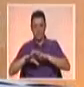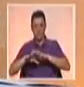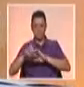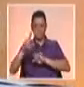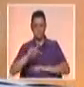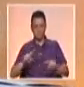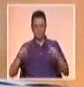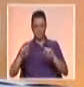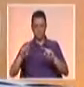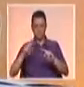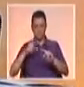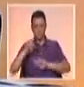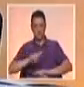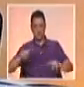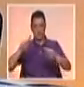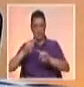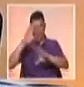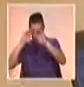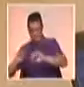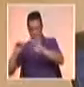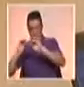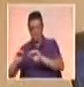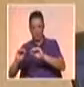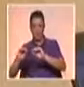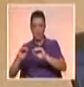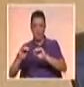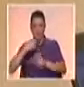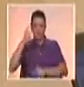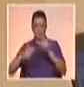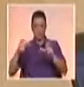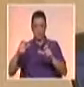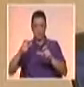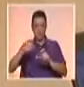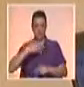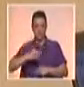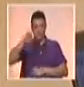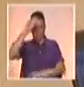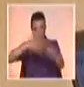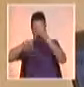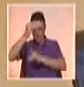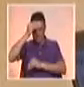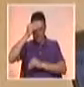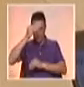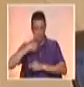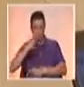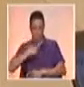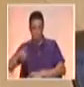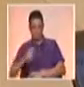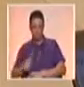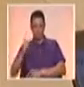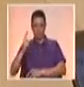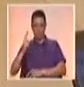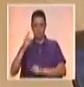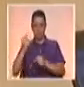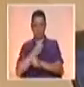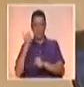não sejam... Não necessariamente uma formação aberta... Surdos, não é? Mas pessoas que queiram aprender a língua? Nós não. Não. Isso é um